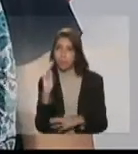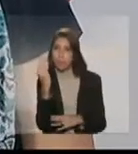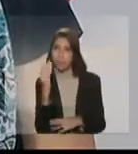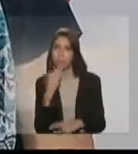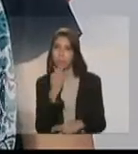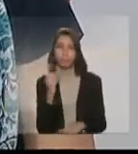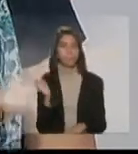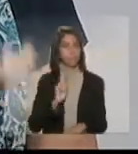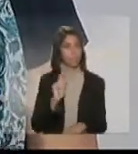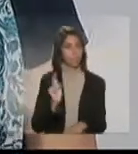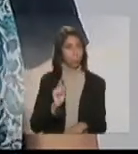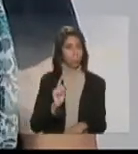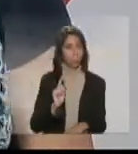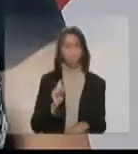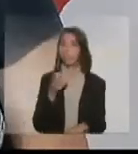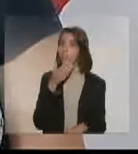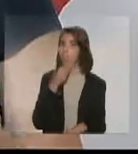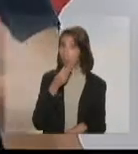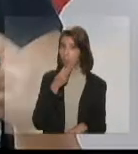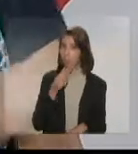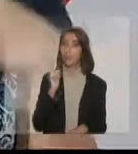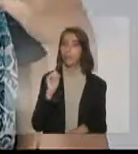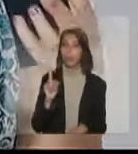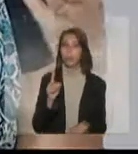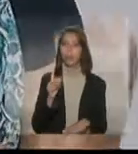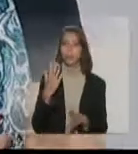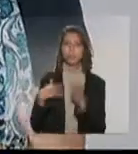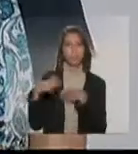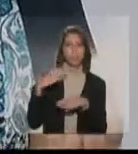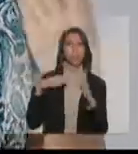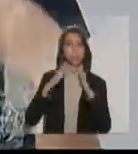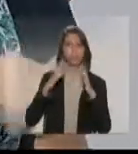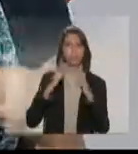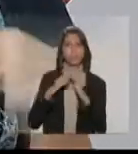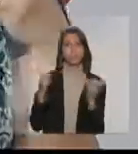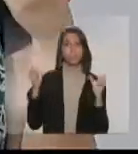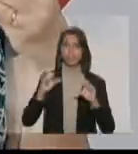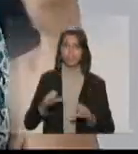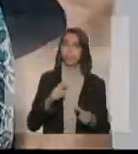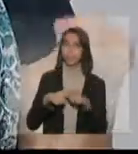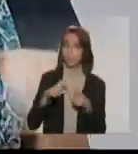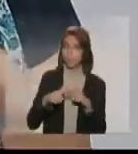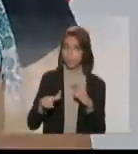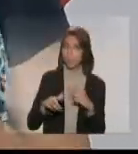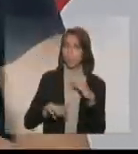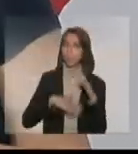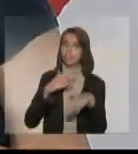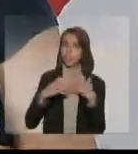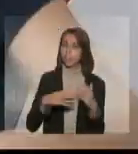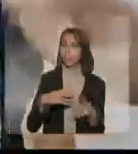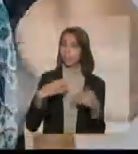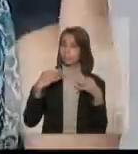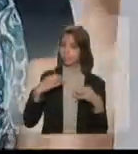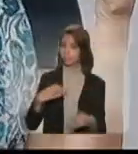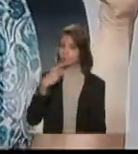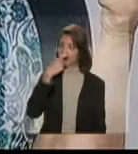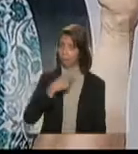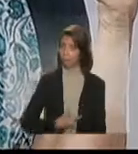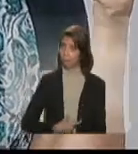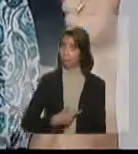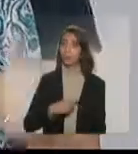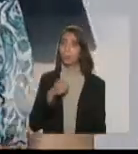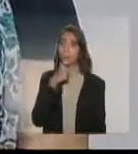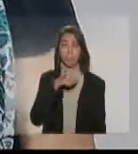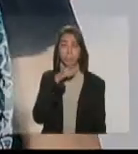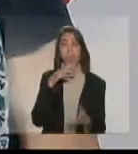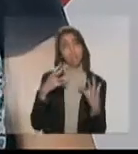acredito que se esse homem veio como a gente conversou aqui de um lar disfuncional onde ele está reproduzido um comportamento que a mãe dele aceitou